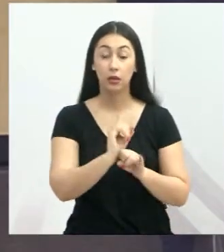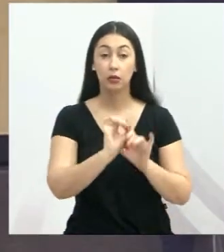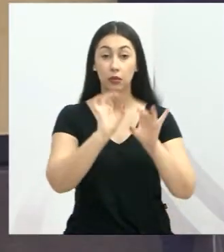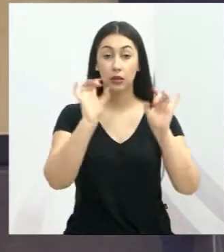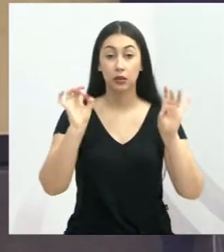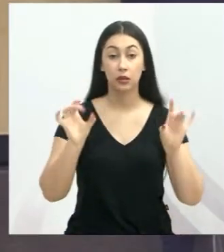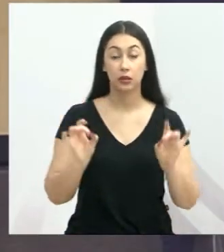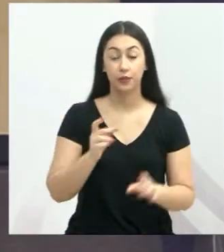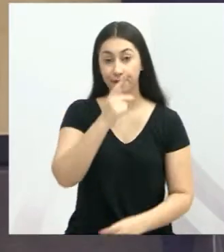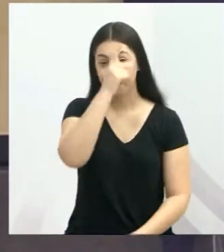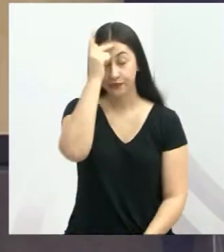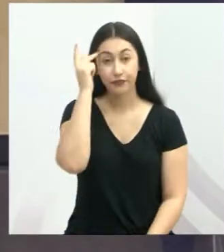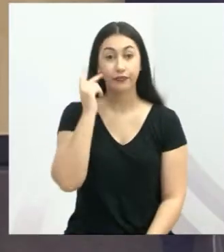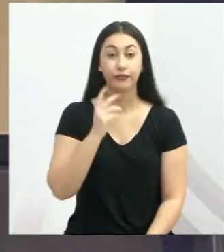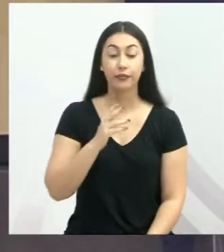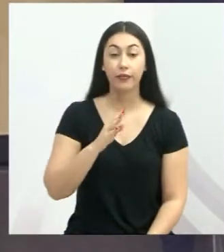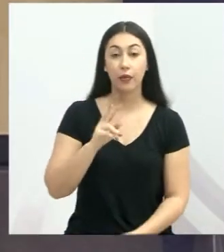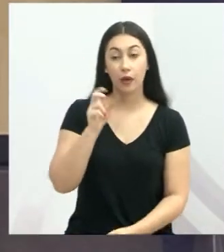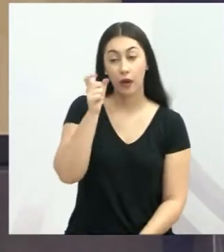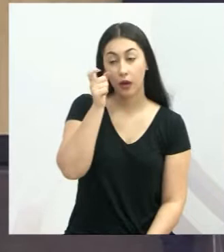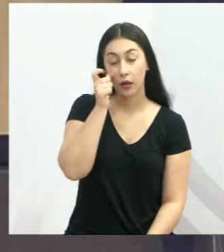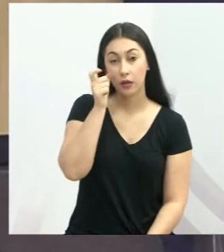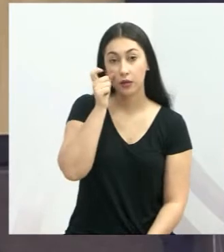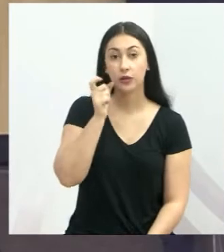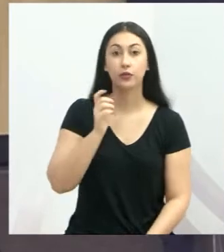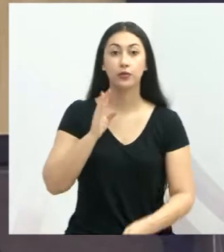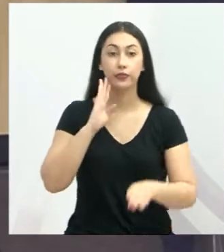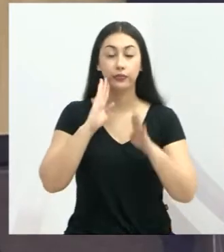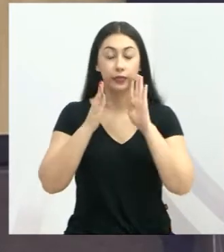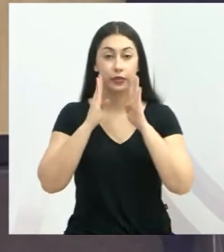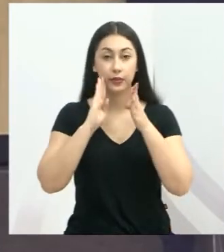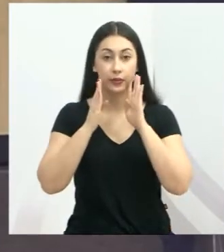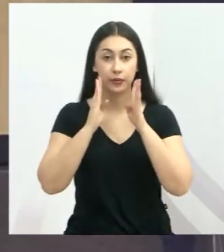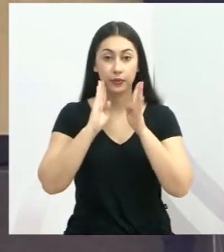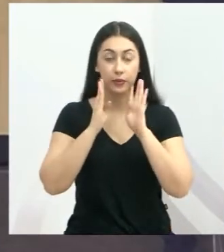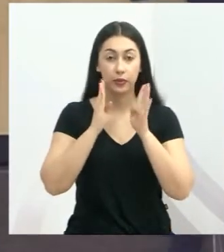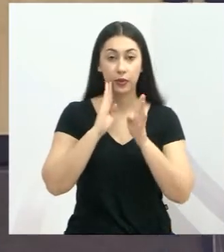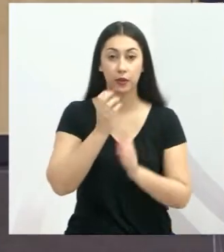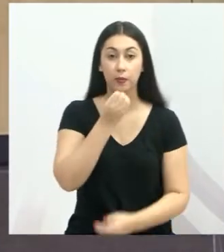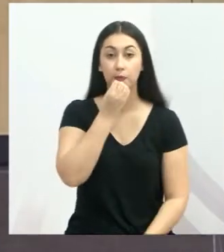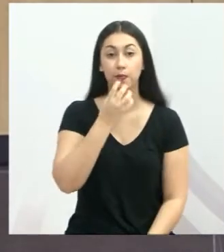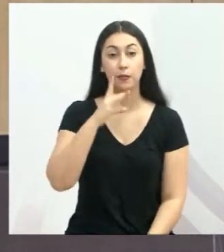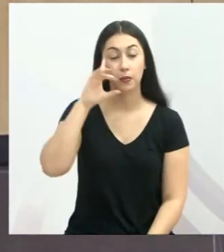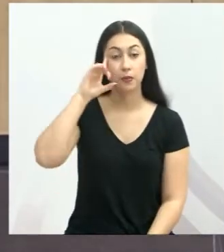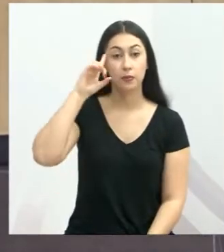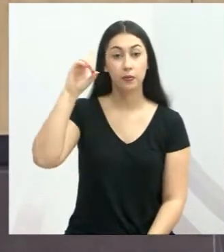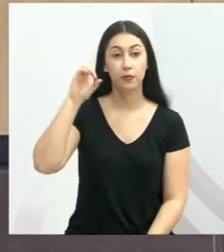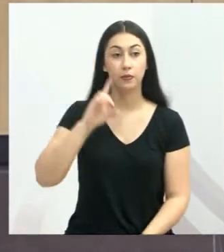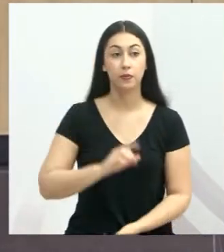aquele que nos assiste ao vivo pela página da Câmara no Facebook, um bom dia.